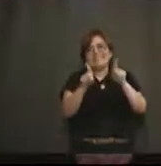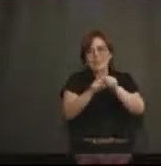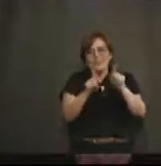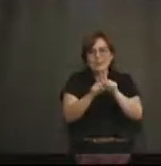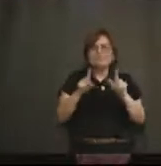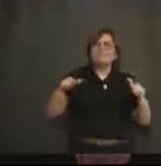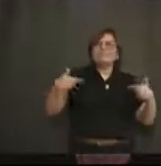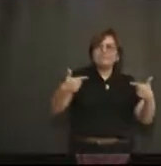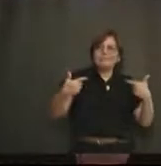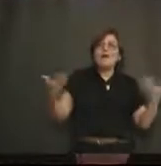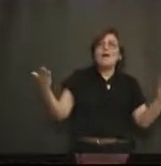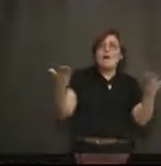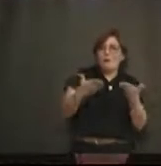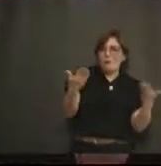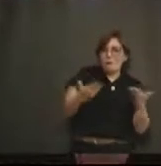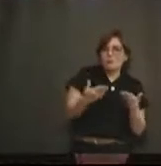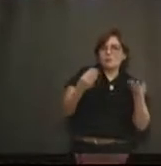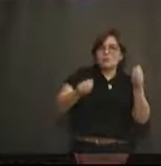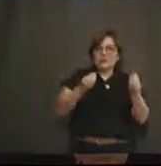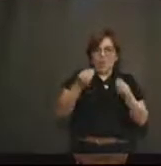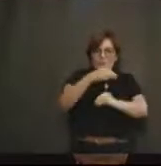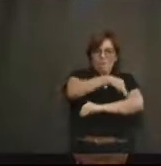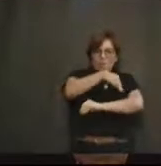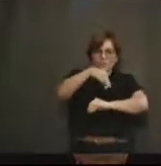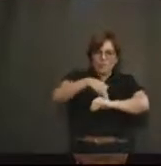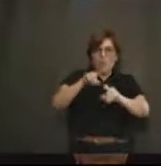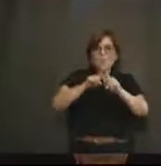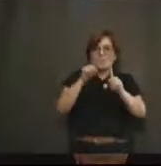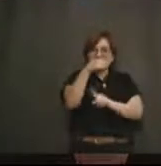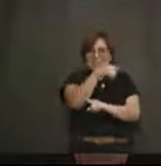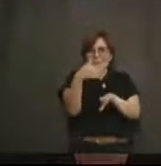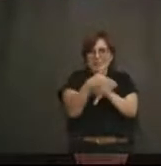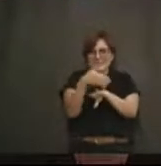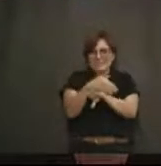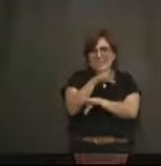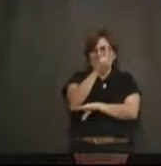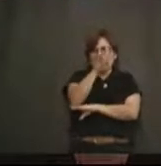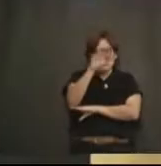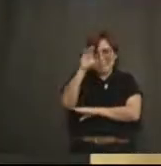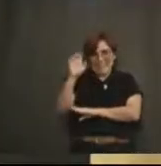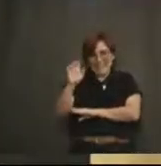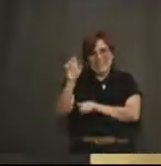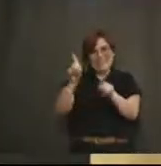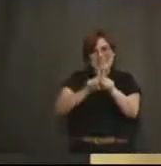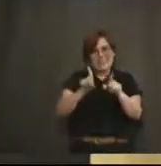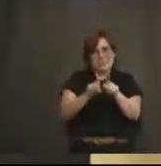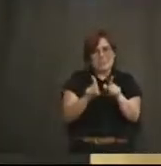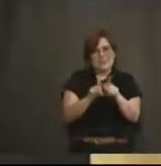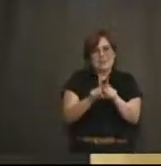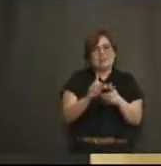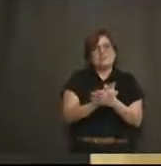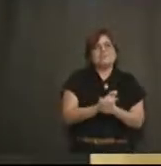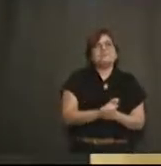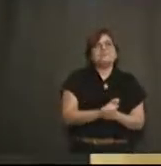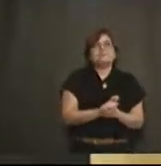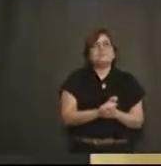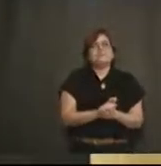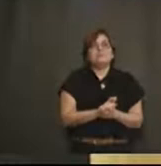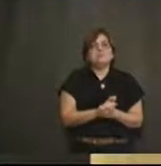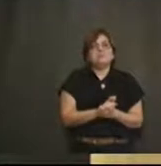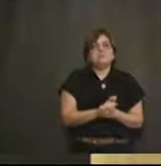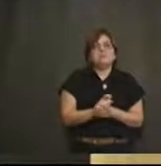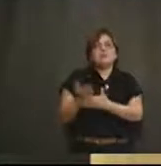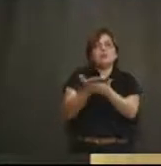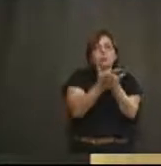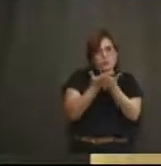Hoje no papel de monitor, mas também dirigente do DCE, né, do Diretório Central dos Estudantes da Universidade, também já